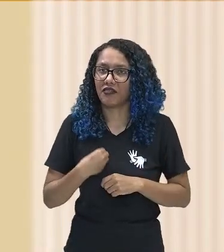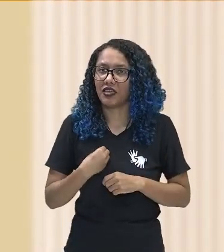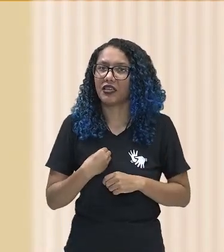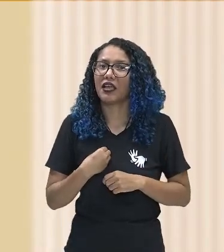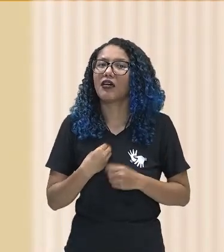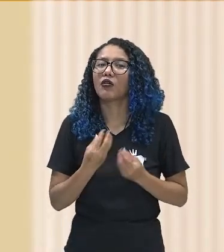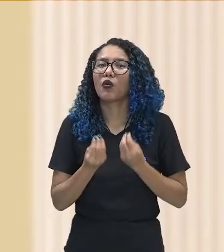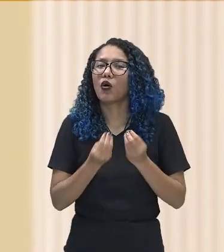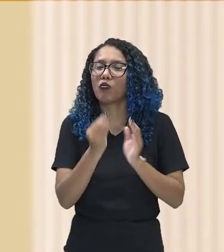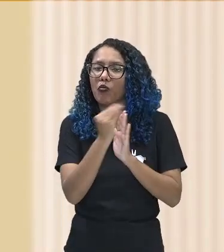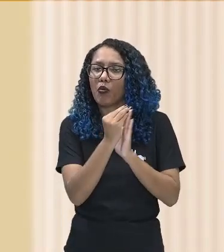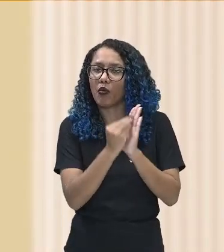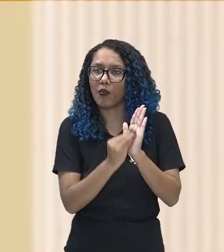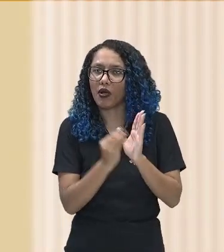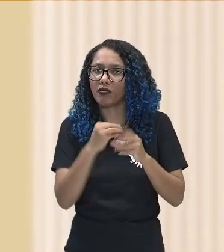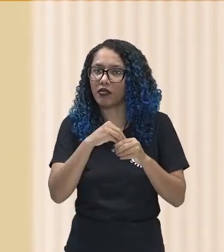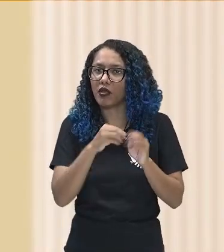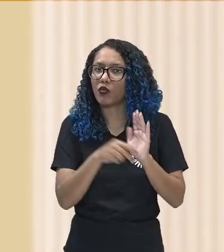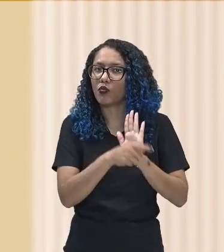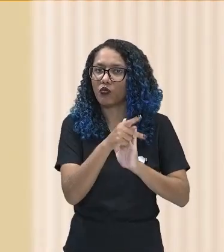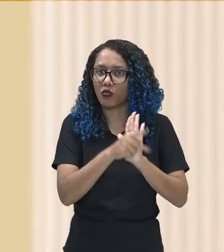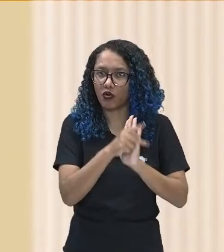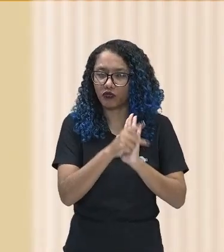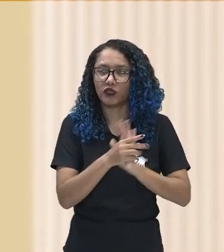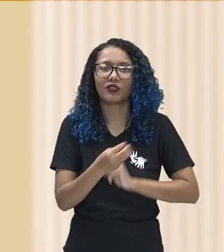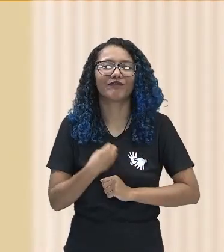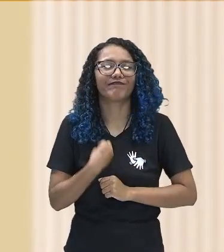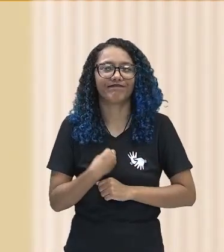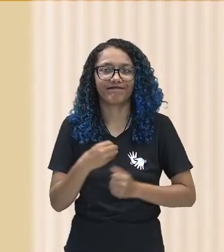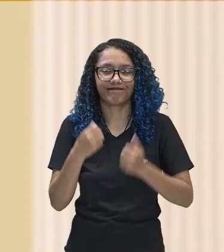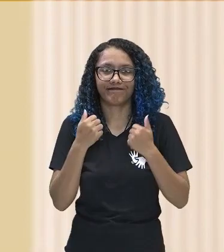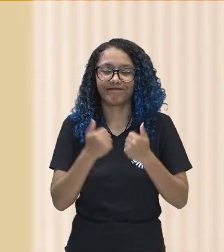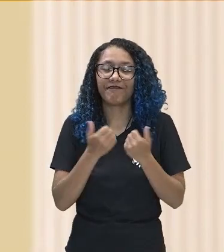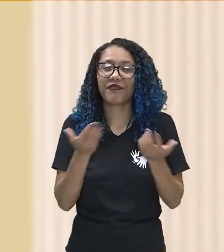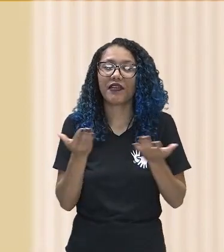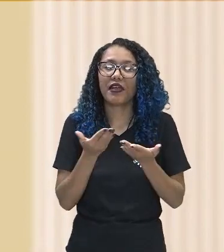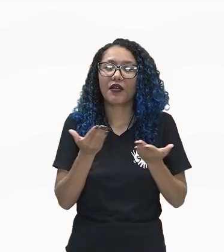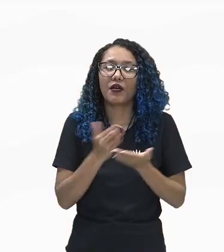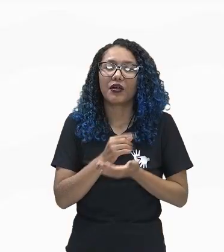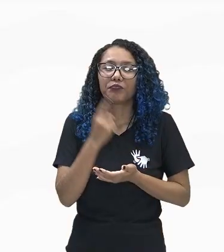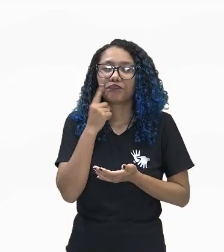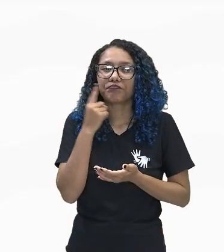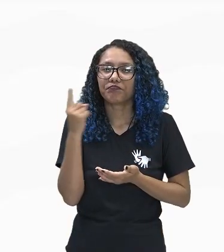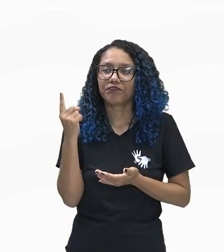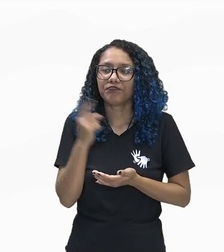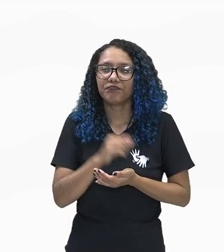E aí, a primeira informação que eu trago na aula de hoje é essa daqui, olha só.